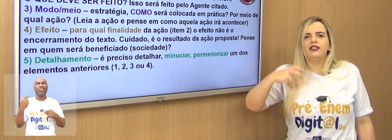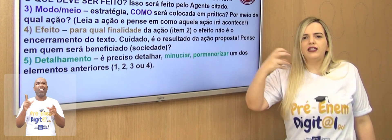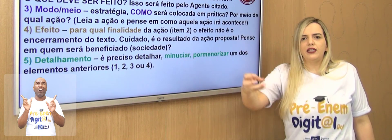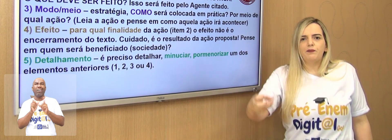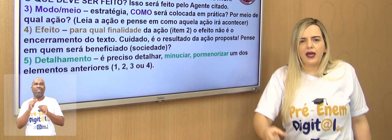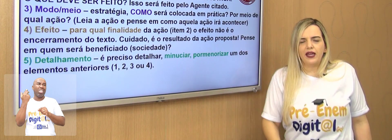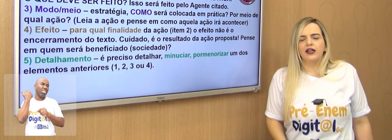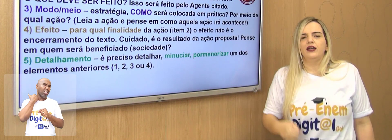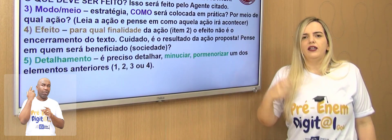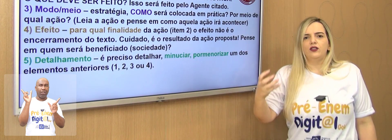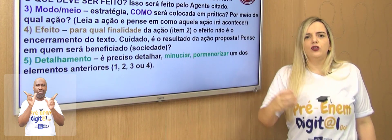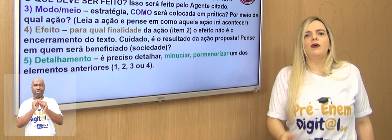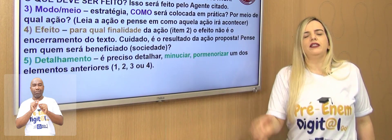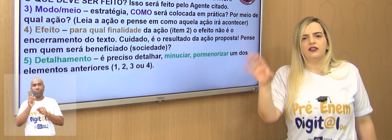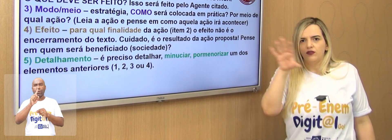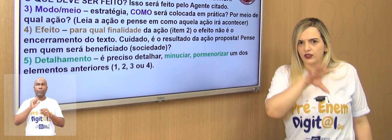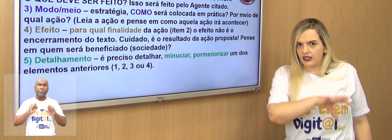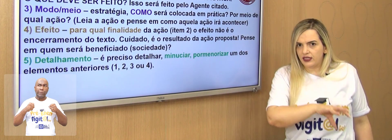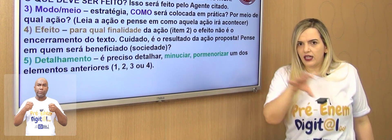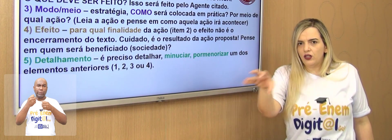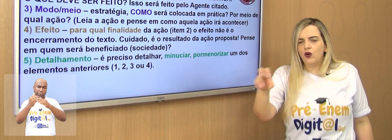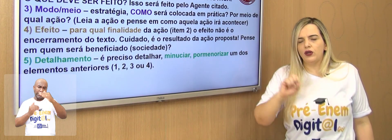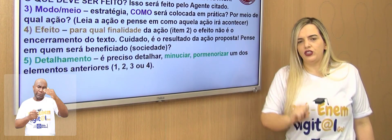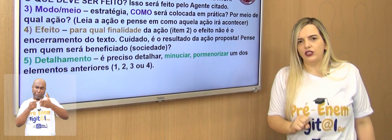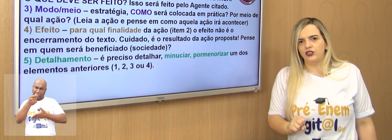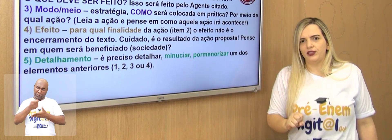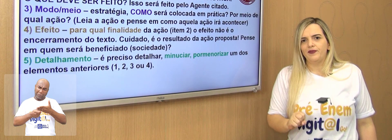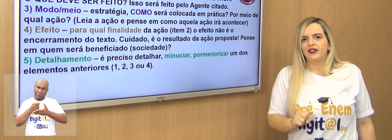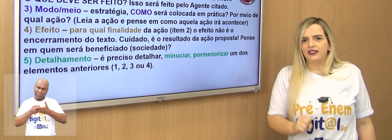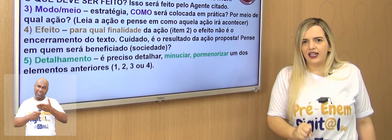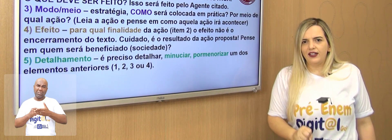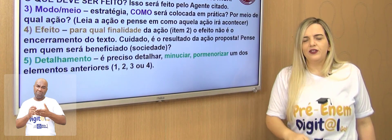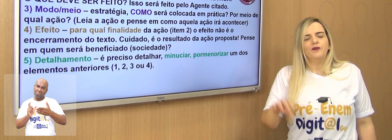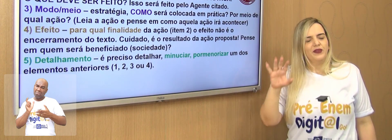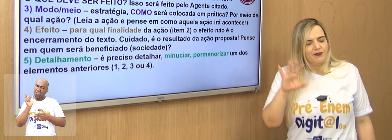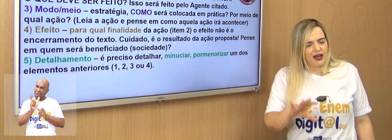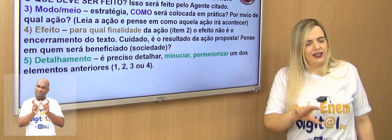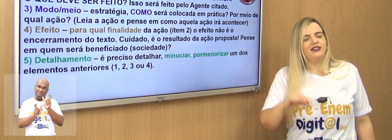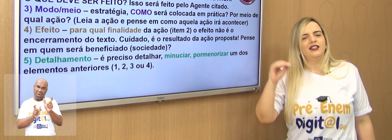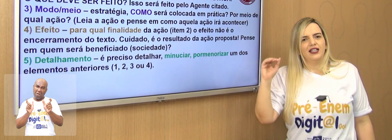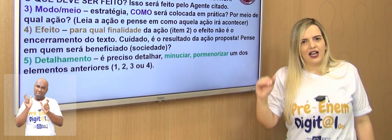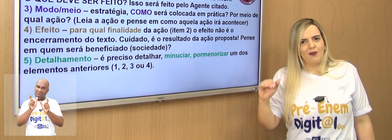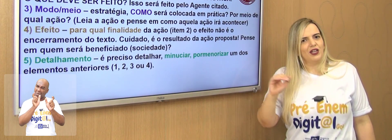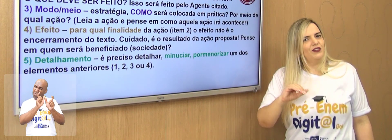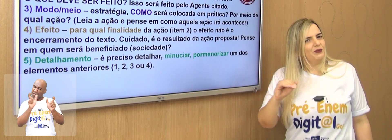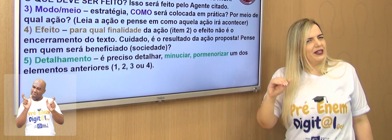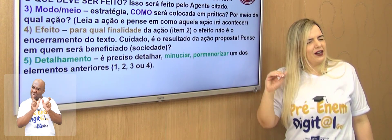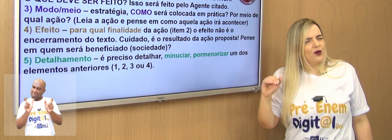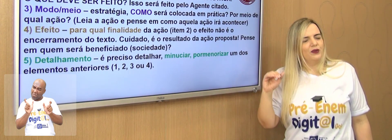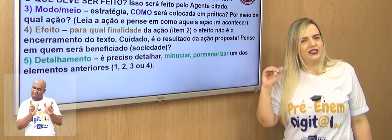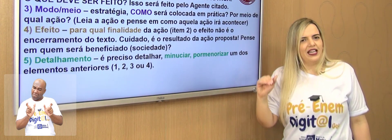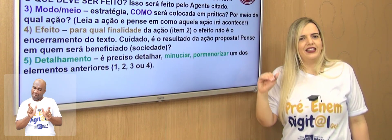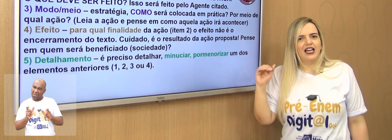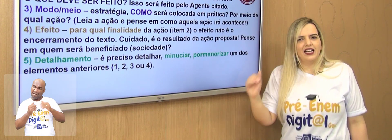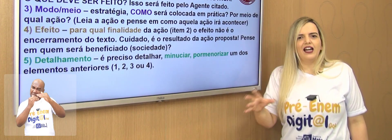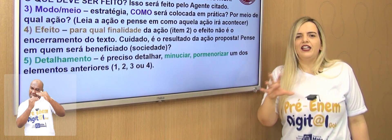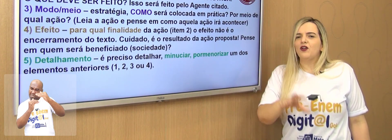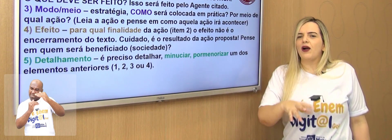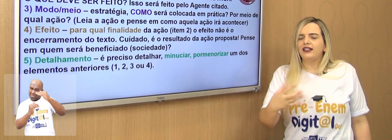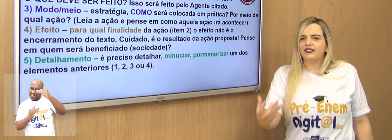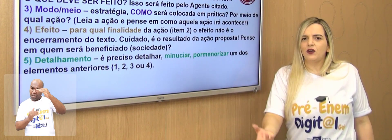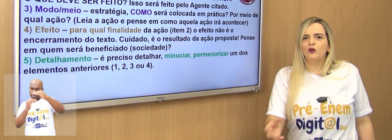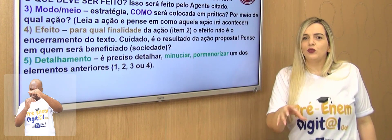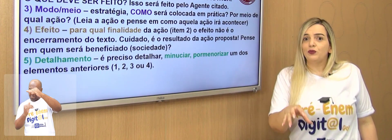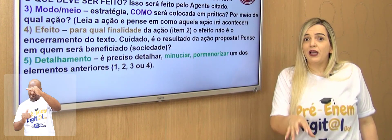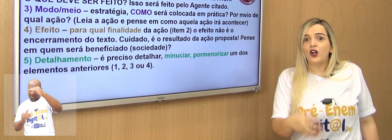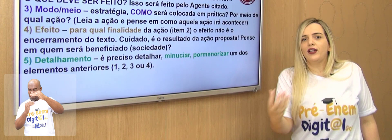que, que ele desempenha e tudo mais. Você detalhou o agente, certo? Mas calma que eu vou explicar como detalhar e